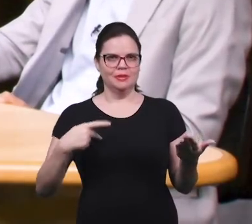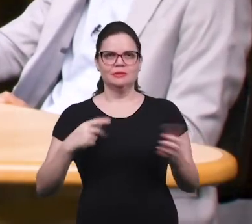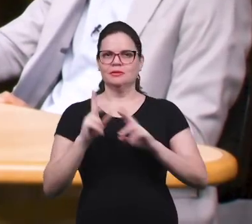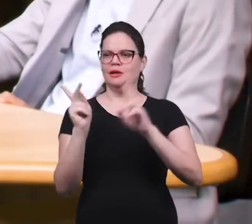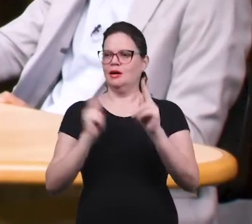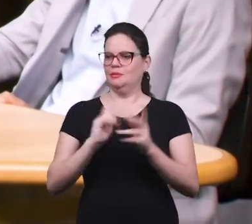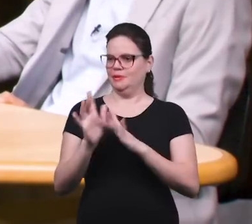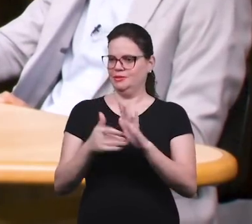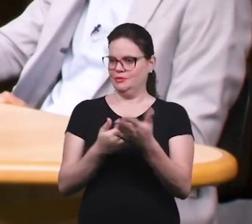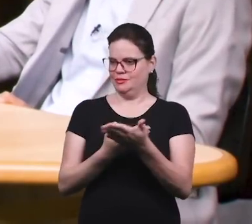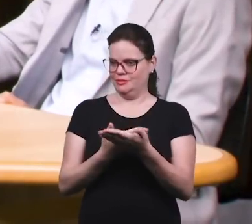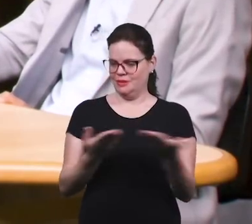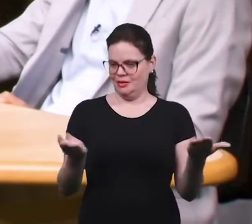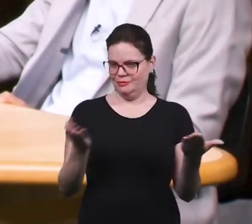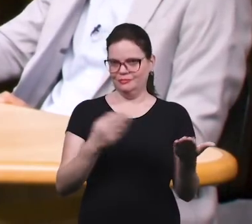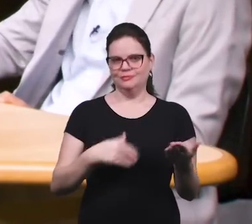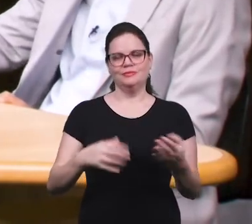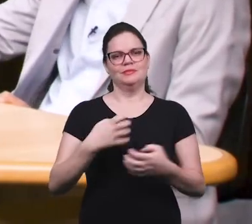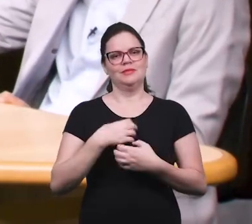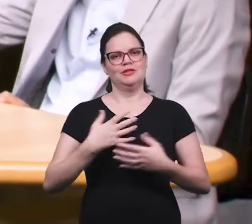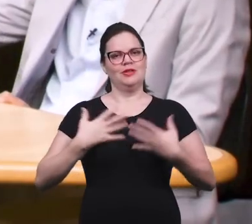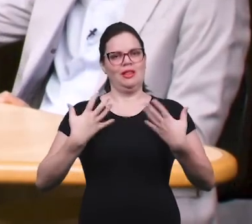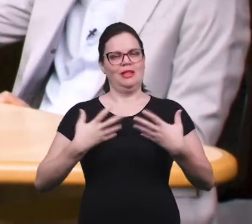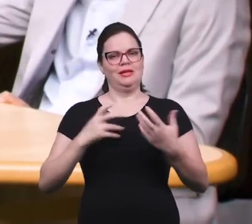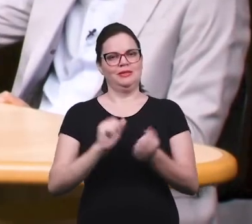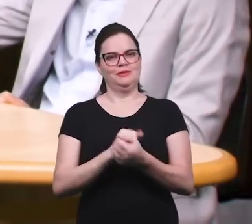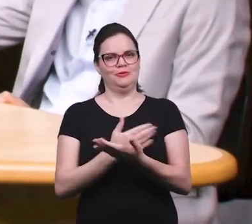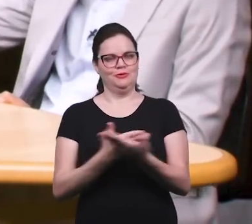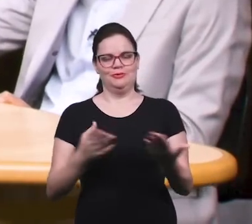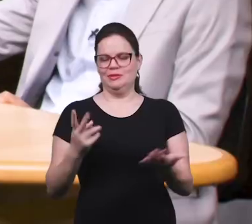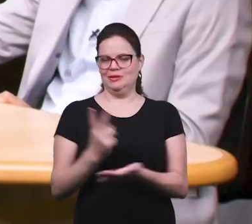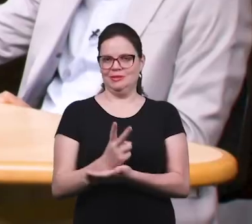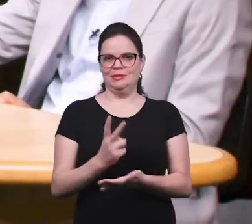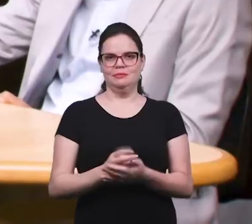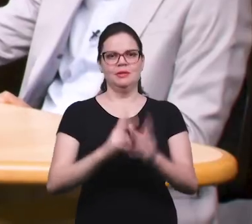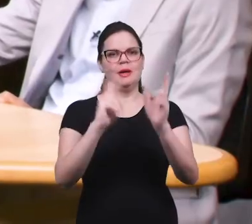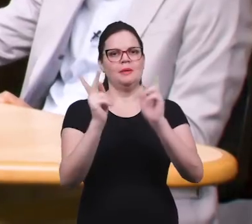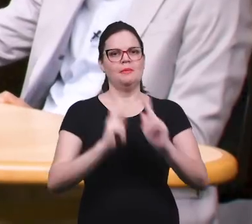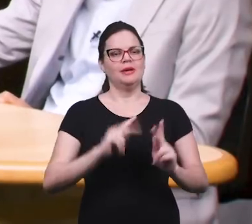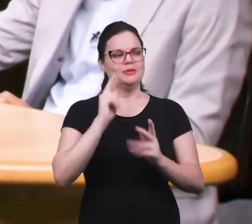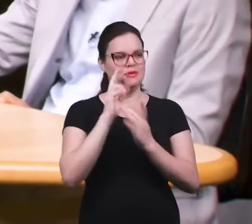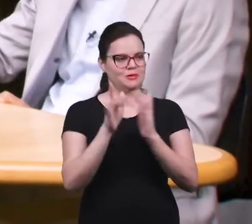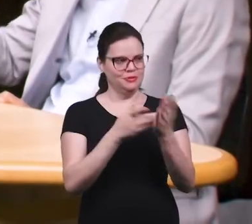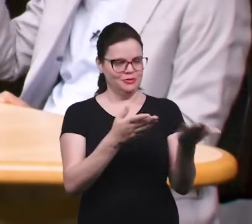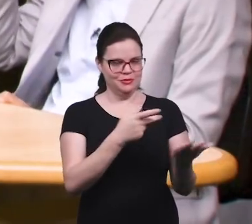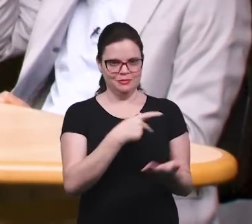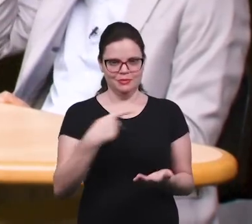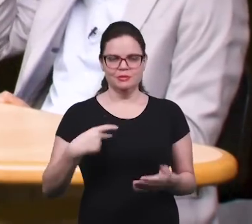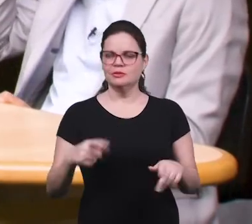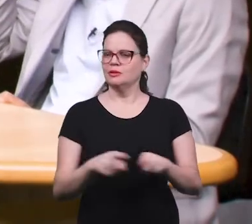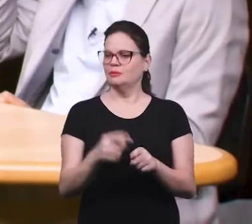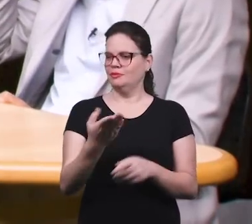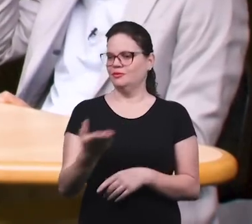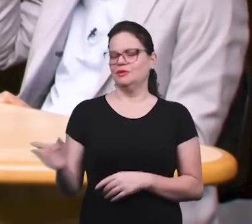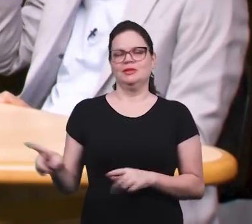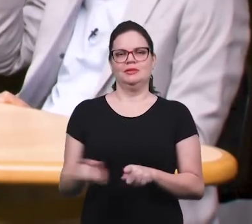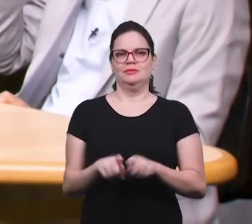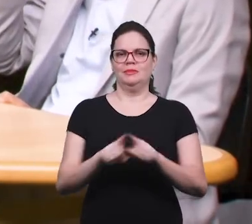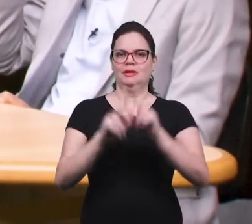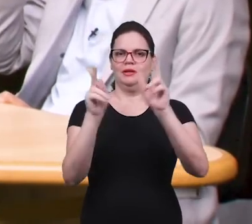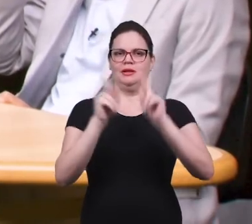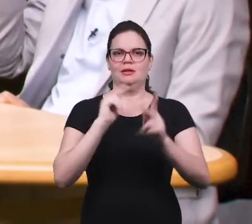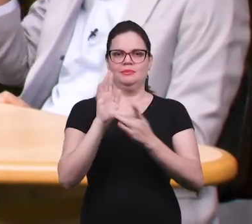Senhor, pastor Guilherme. É sempre uma alegria estar presente. Pastor Guilherme, a paz do Senhor. A paz do Senhor aos pastores e aqueles que